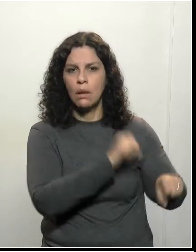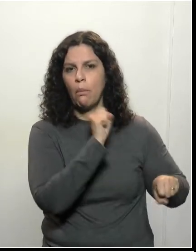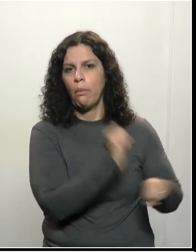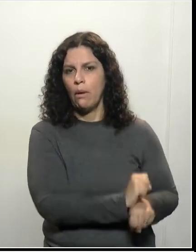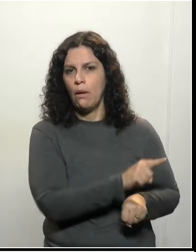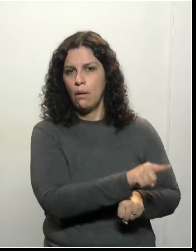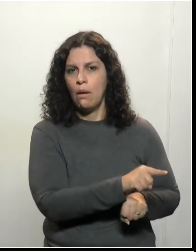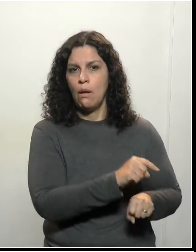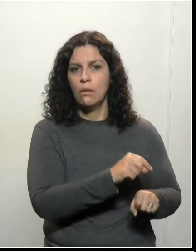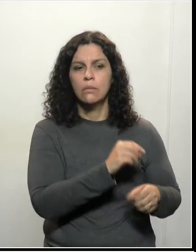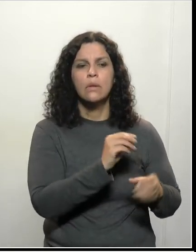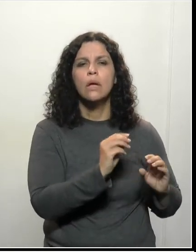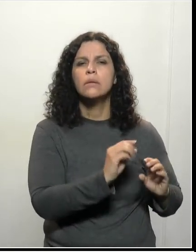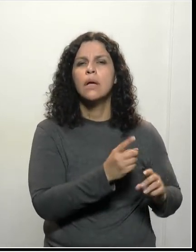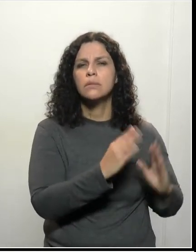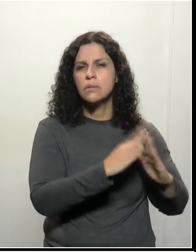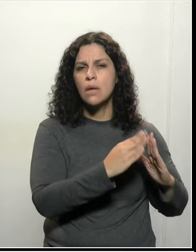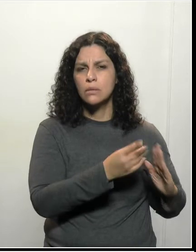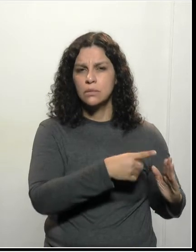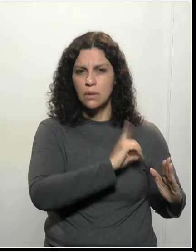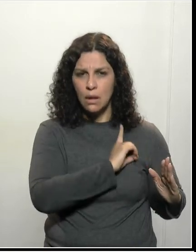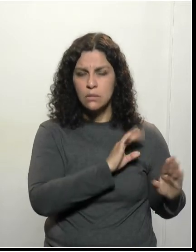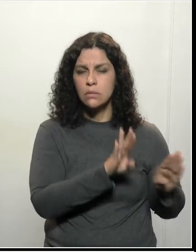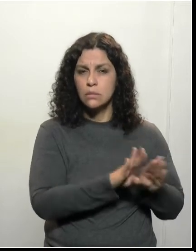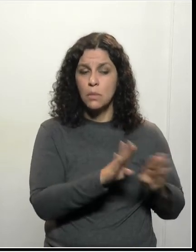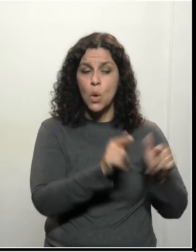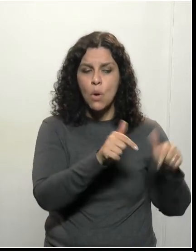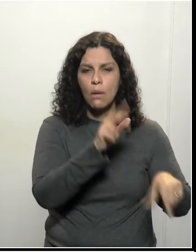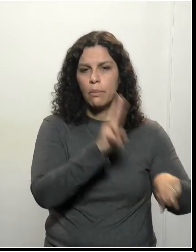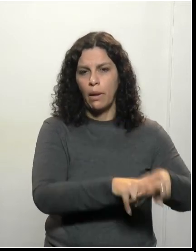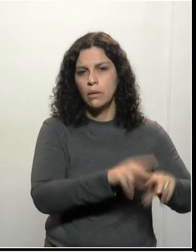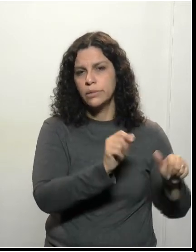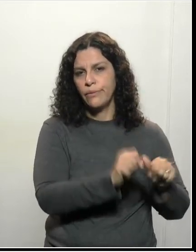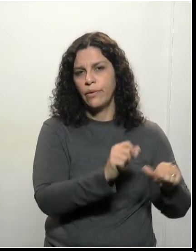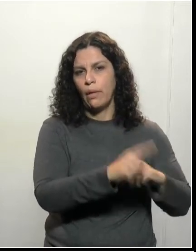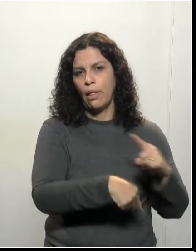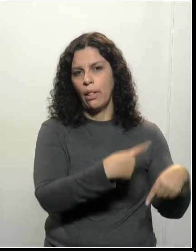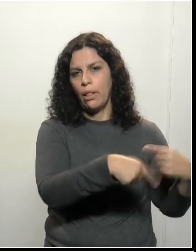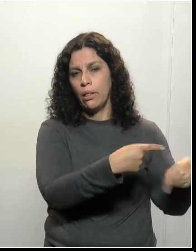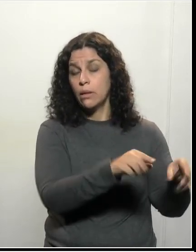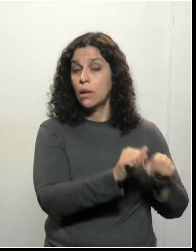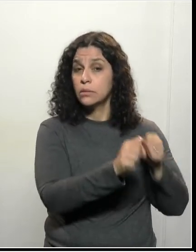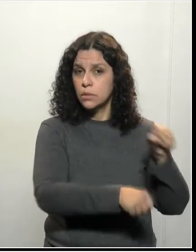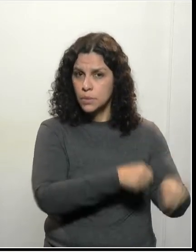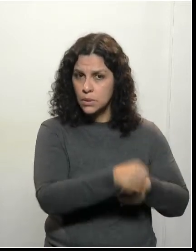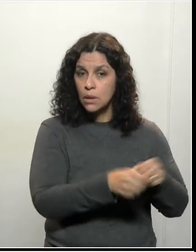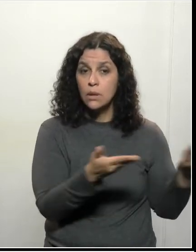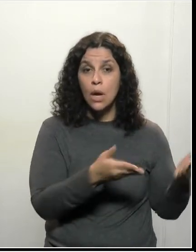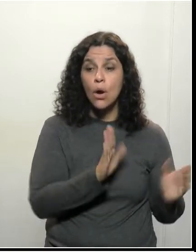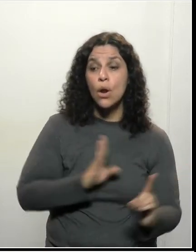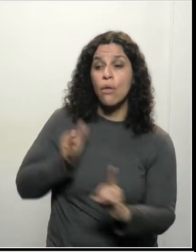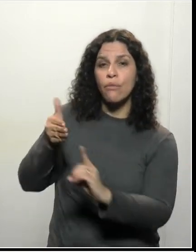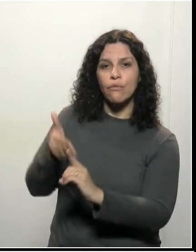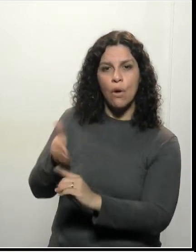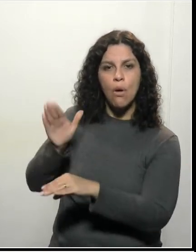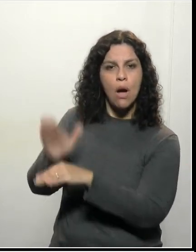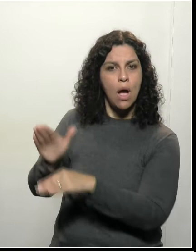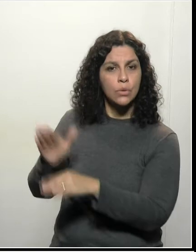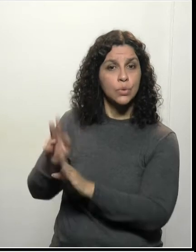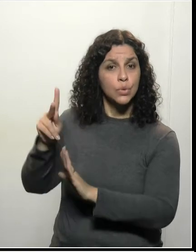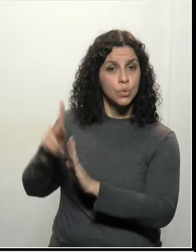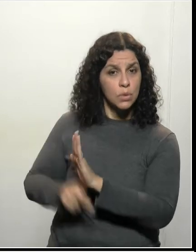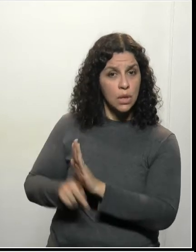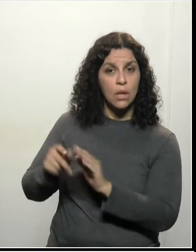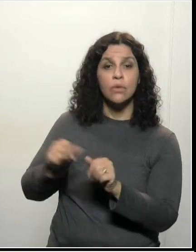bicicletas nas delegacias, em muitos locais de apreensão. Que devem dar um destino. Originalmente, o projeto previa que